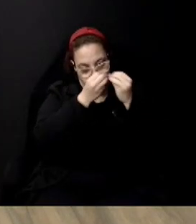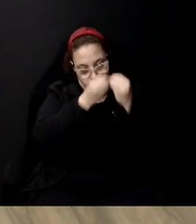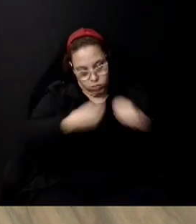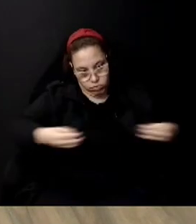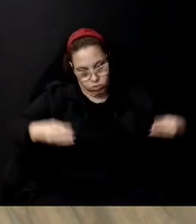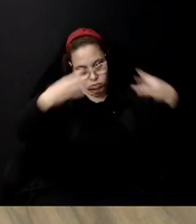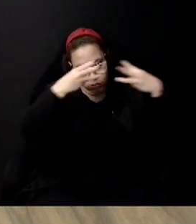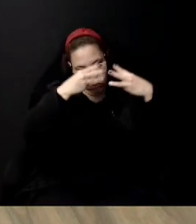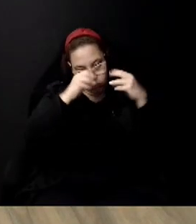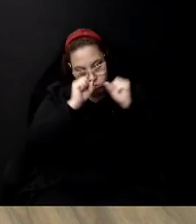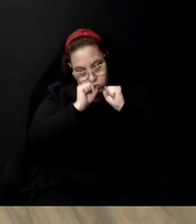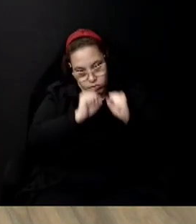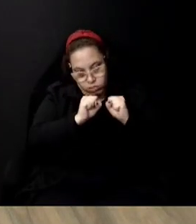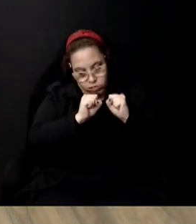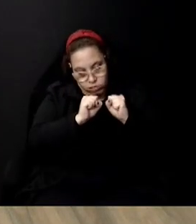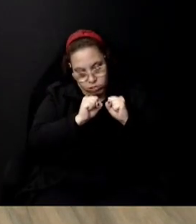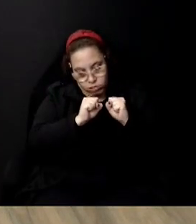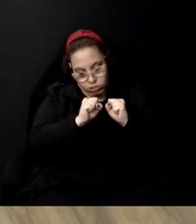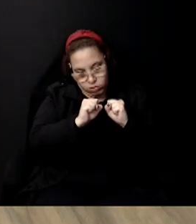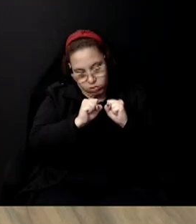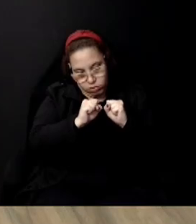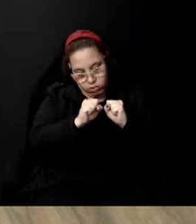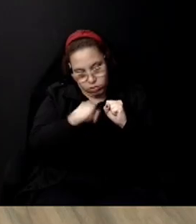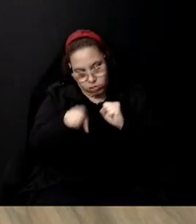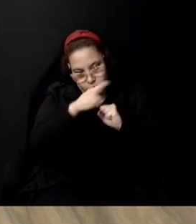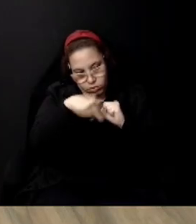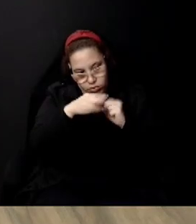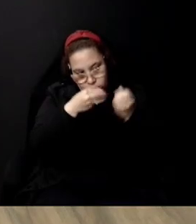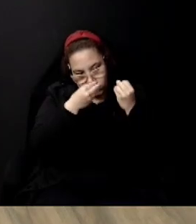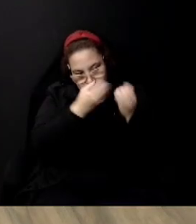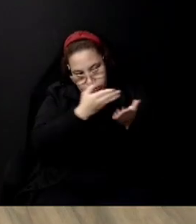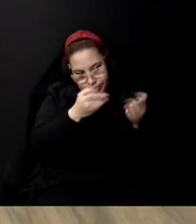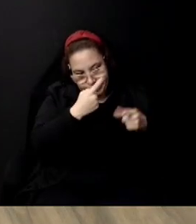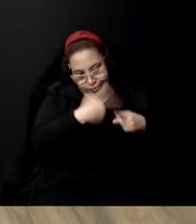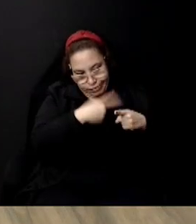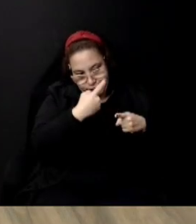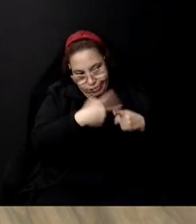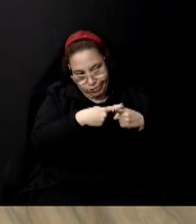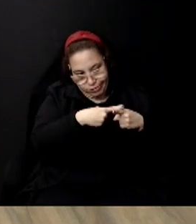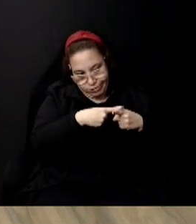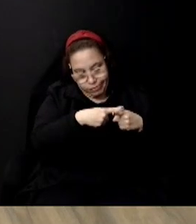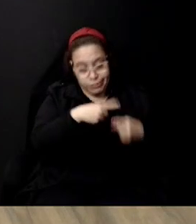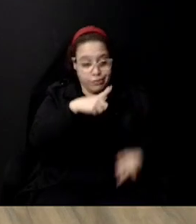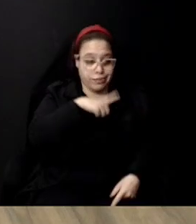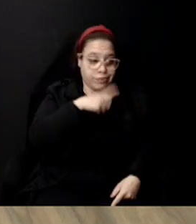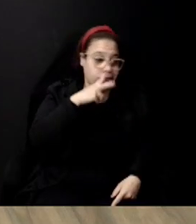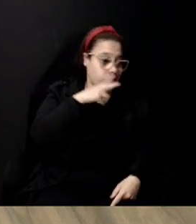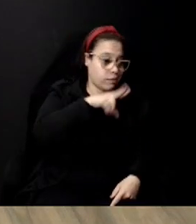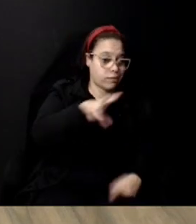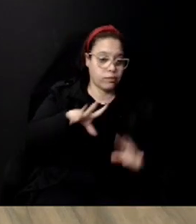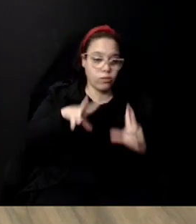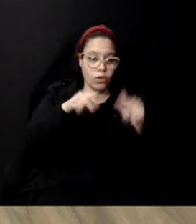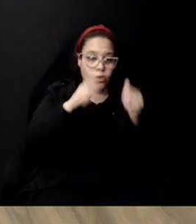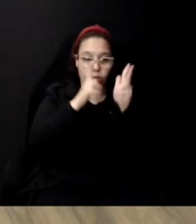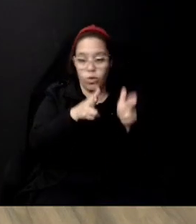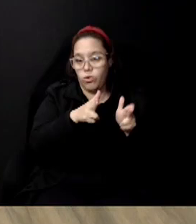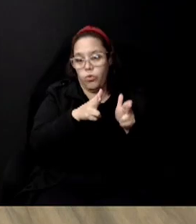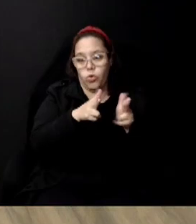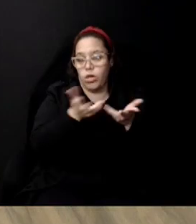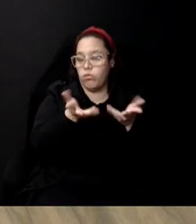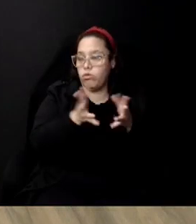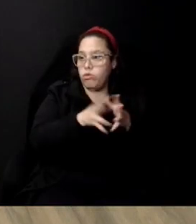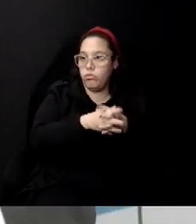podem agir diante de situações como essa? Porque se eu tenho que olhar para todos igualmente...